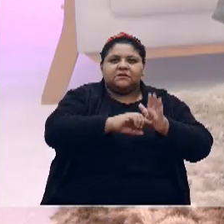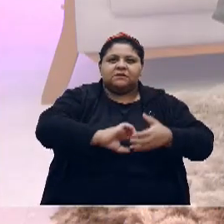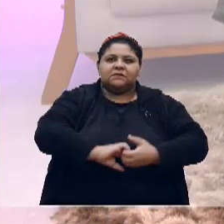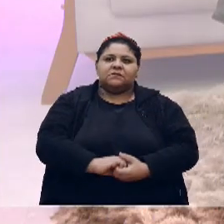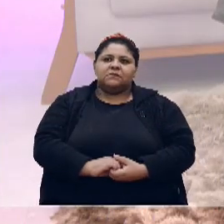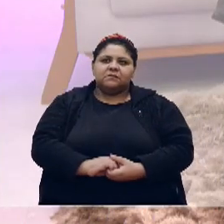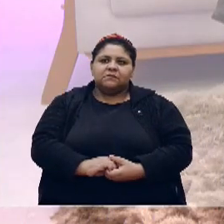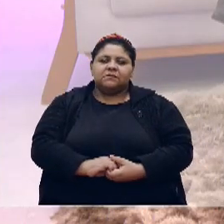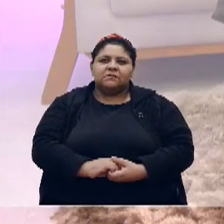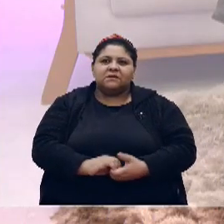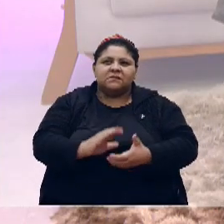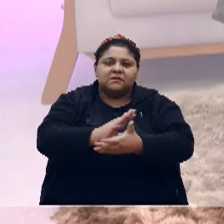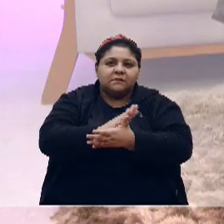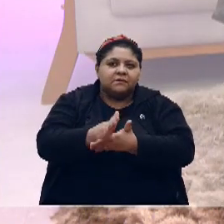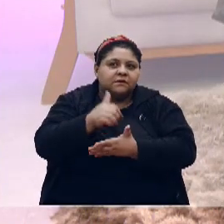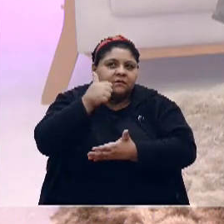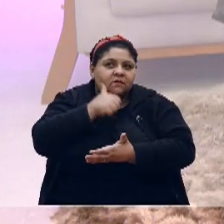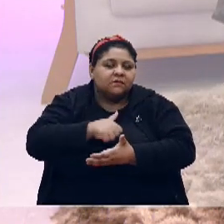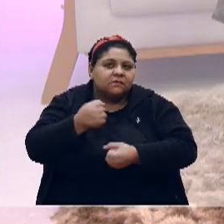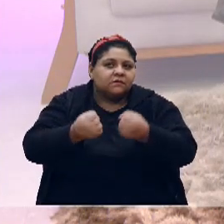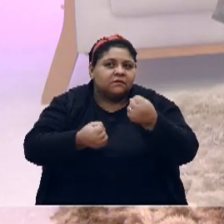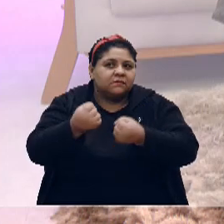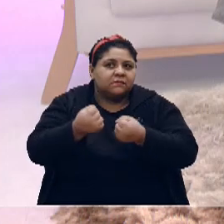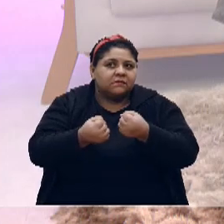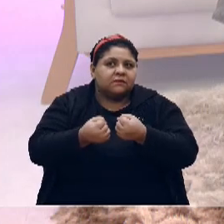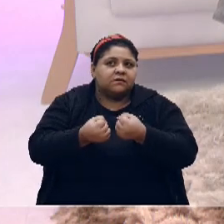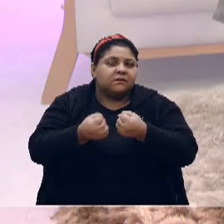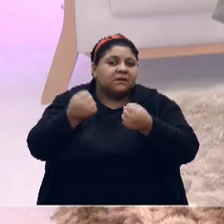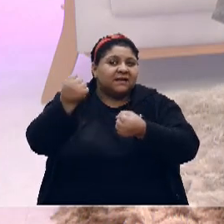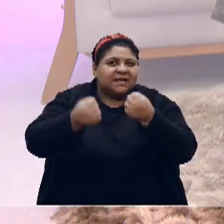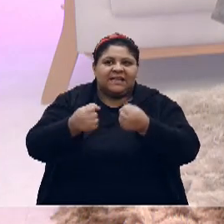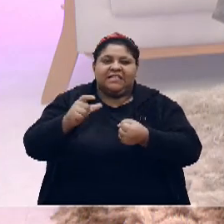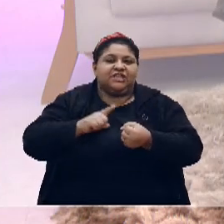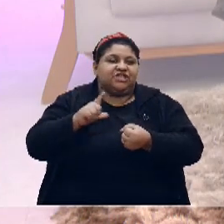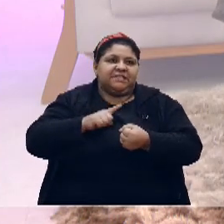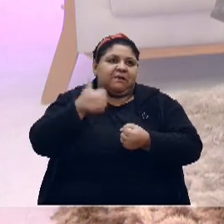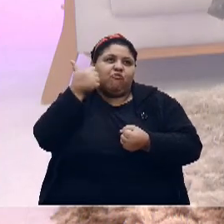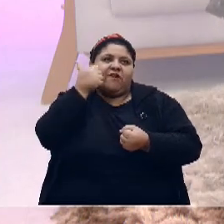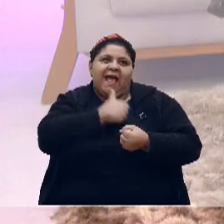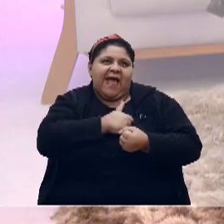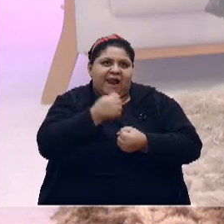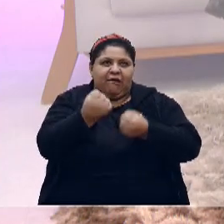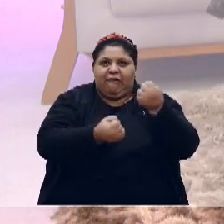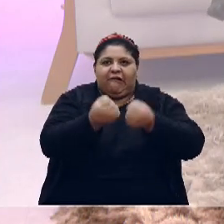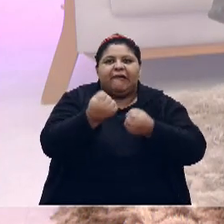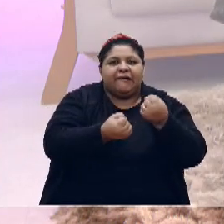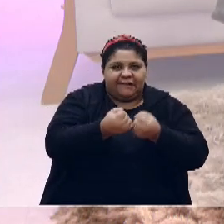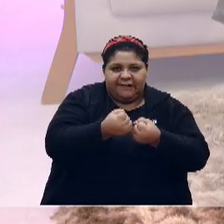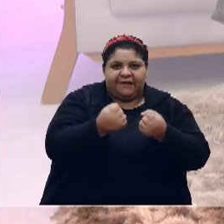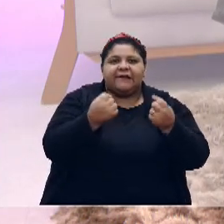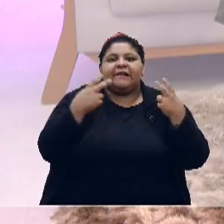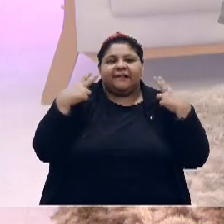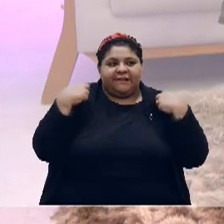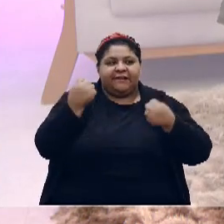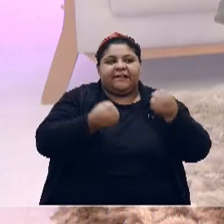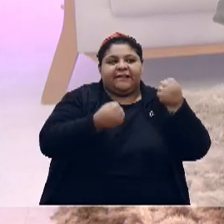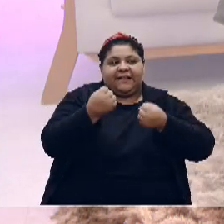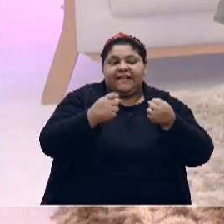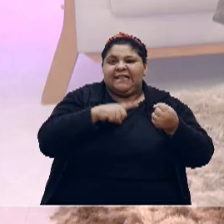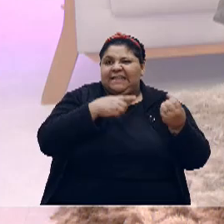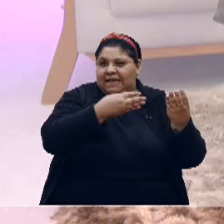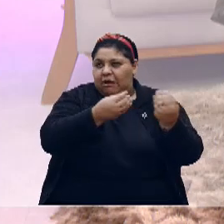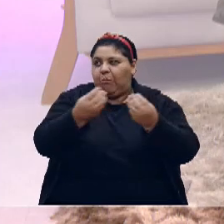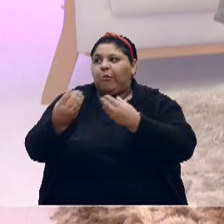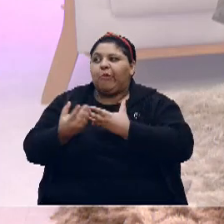pouco de preconceito com mulher que dirige, né? Se até carro a gente escuta, tinha que ser mulher. Sim, tem isso. Tem, muito.